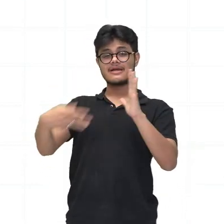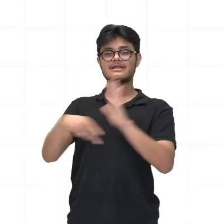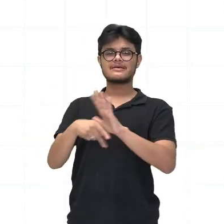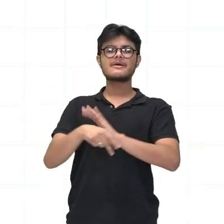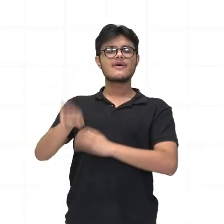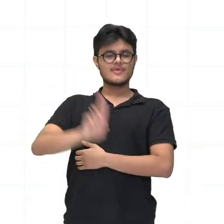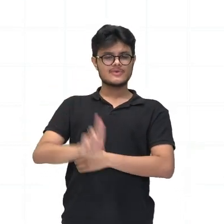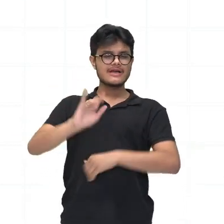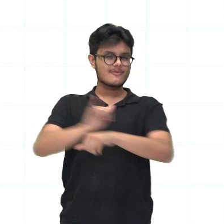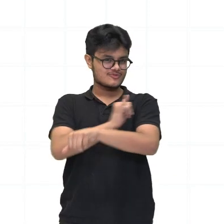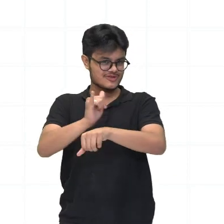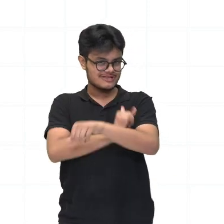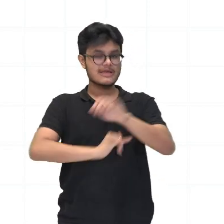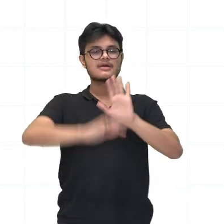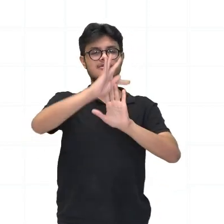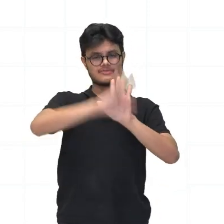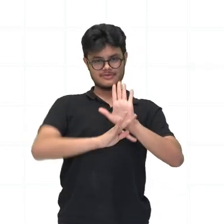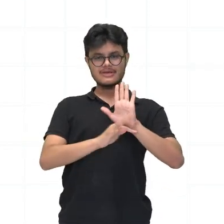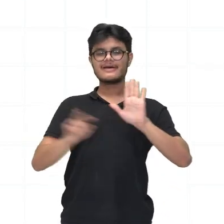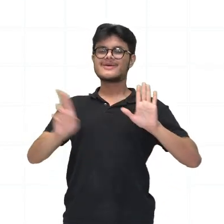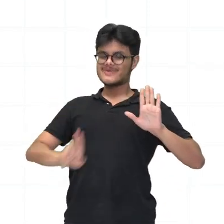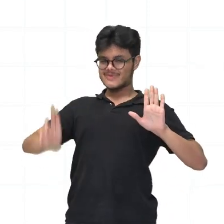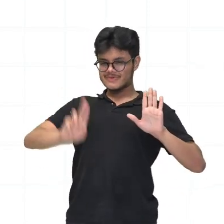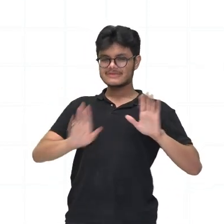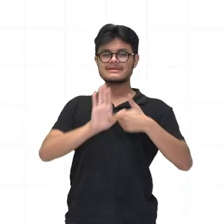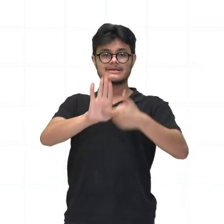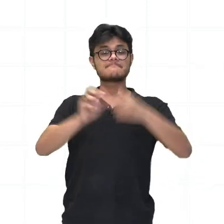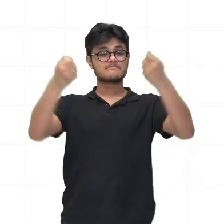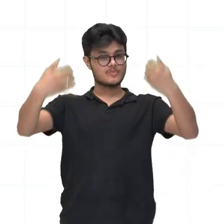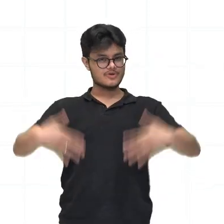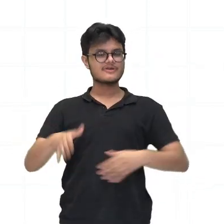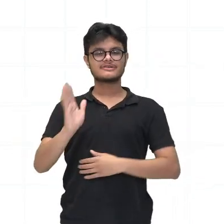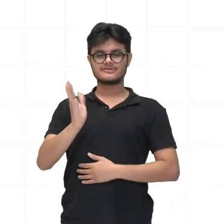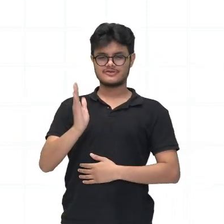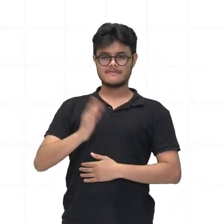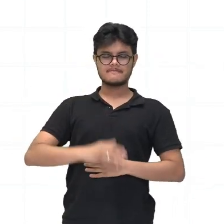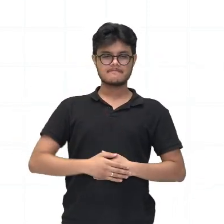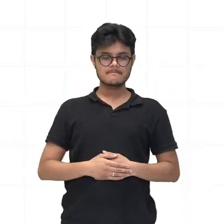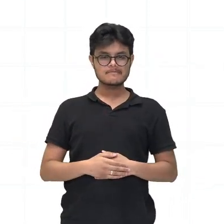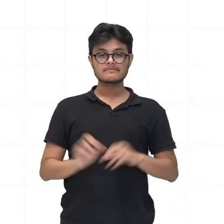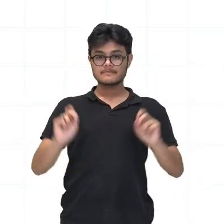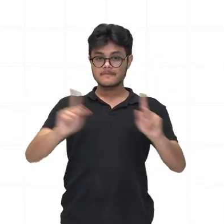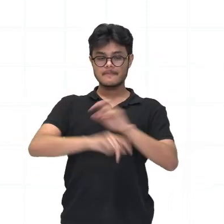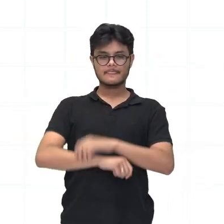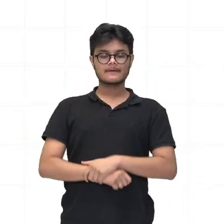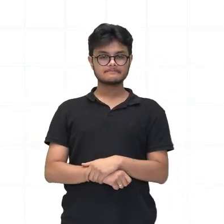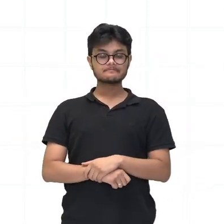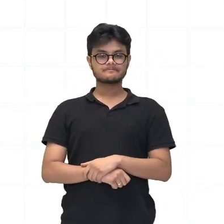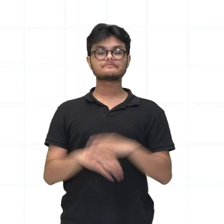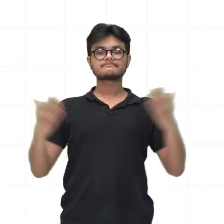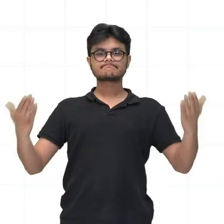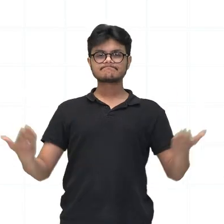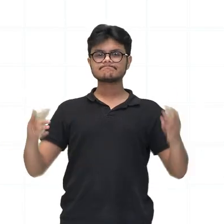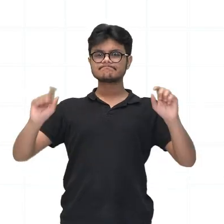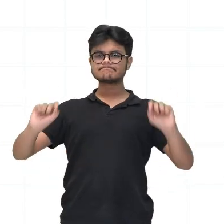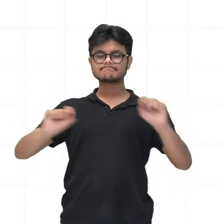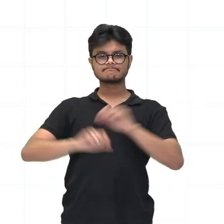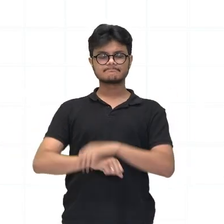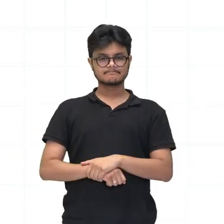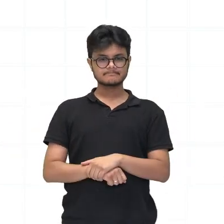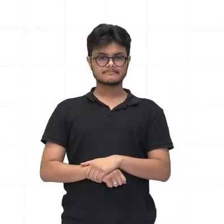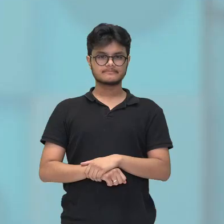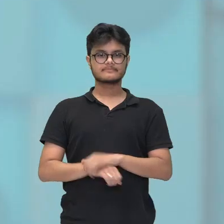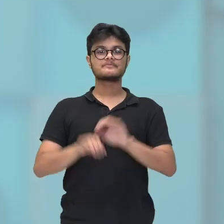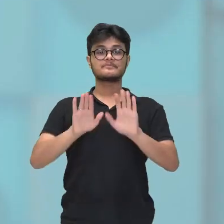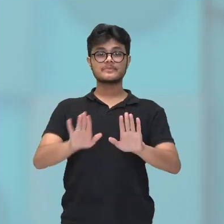figuras de linguagem que eu acabei de explicitar para vocês, ok? Então, vamos parar